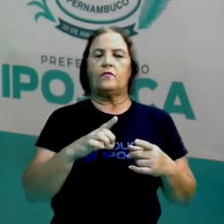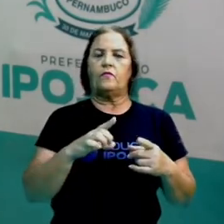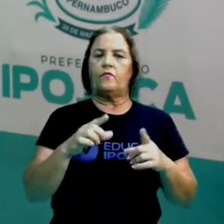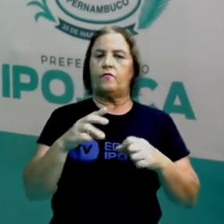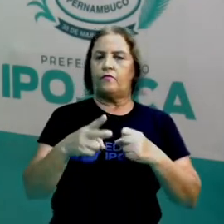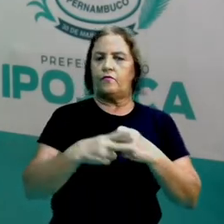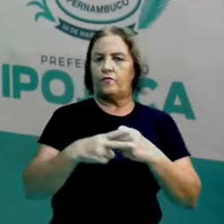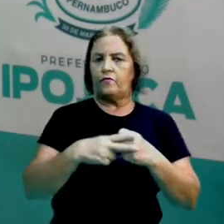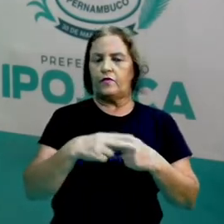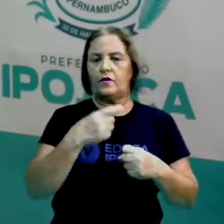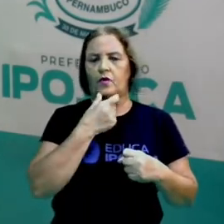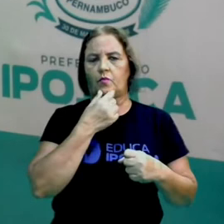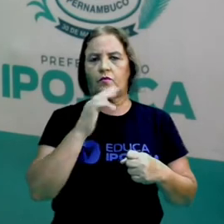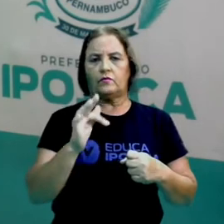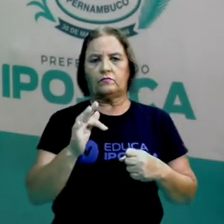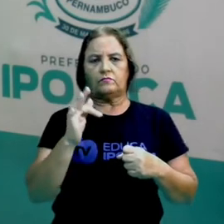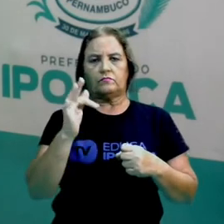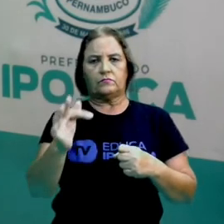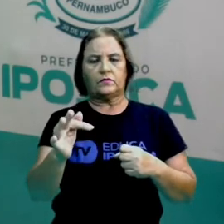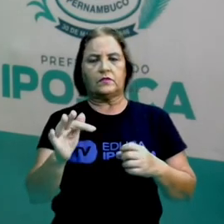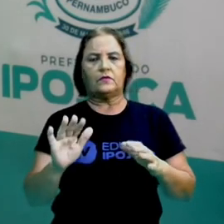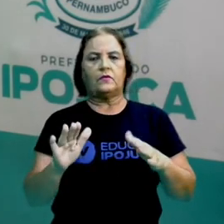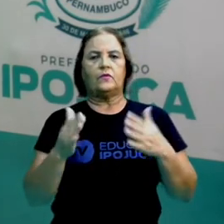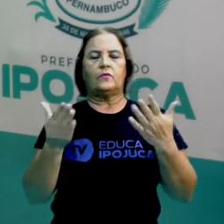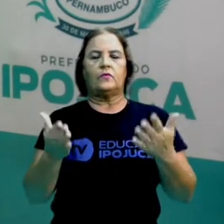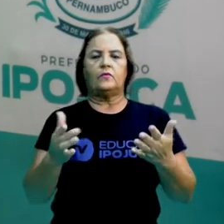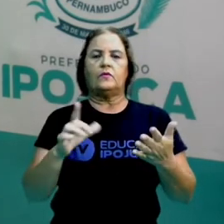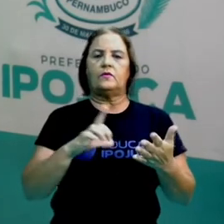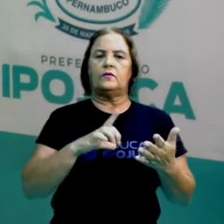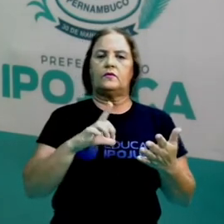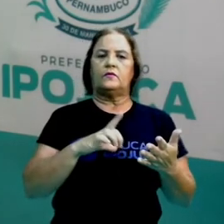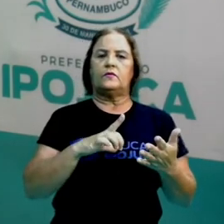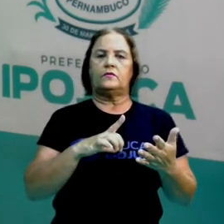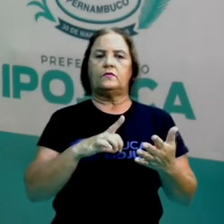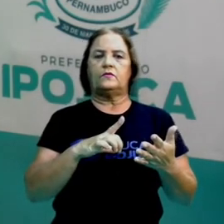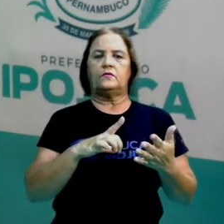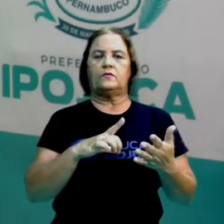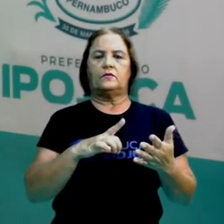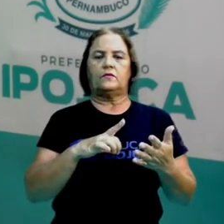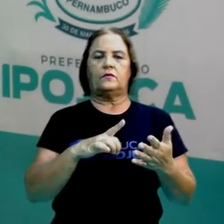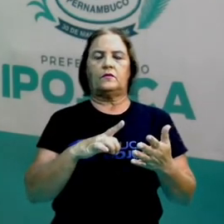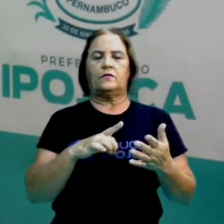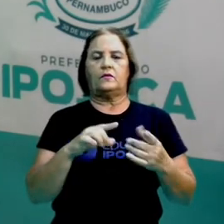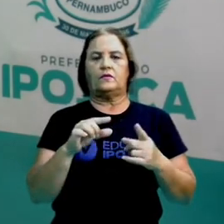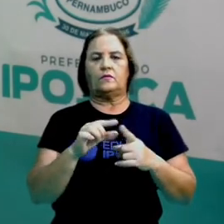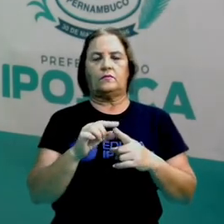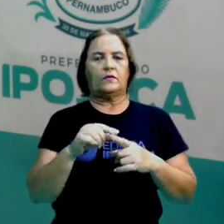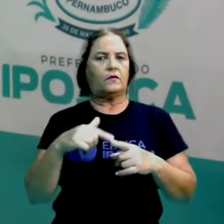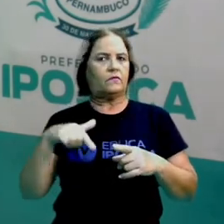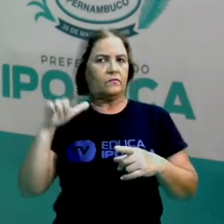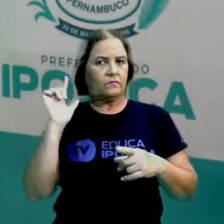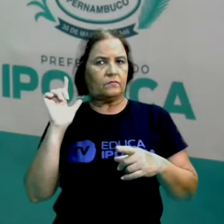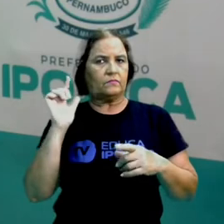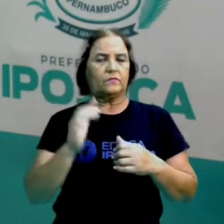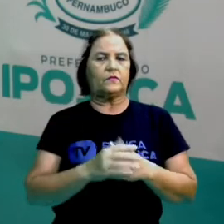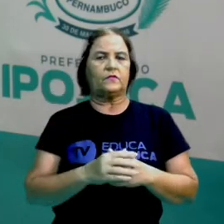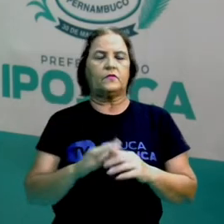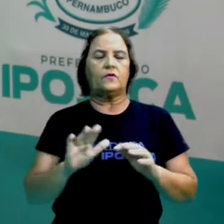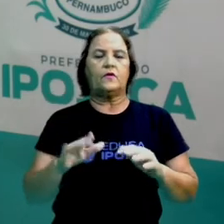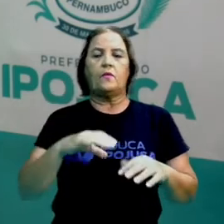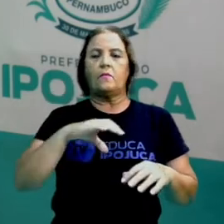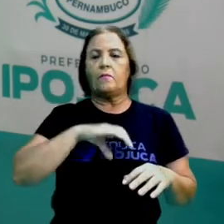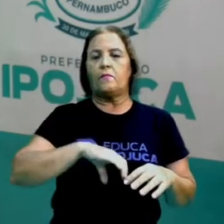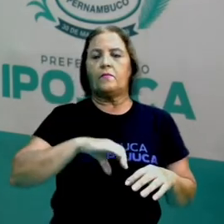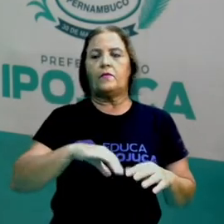no infinitivo quando ele vem com a partícula to antes dele. Em português, quando é que o verbo